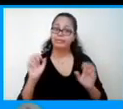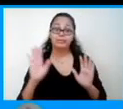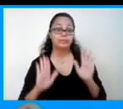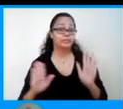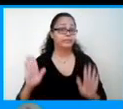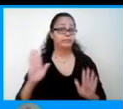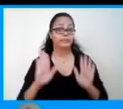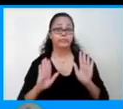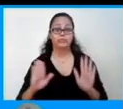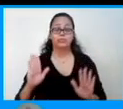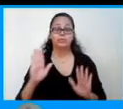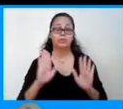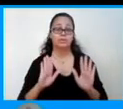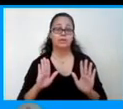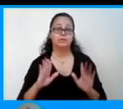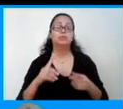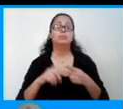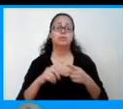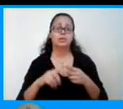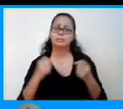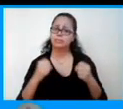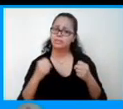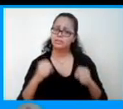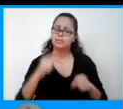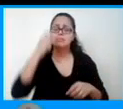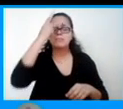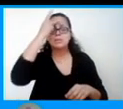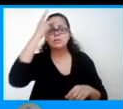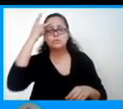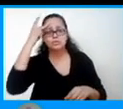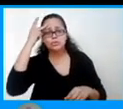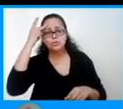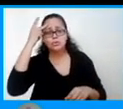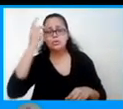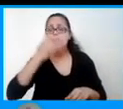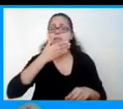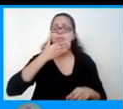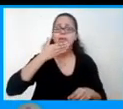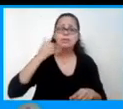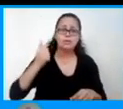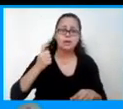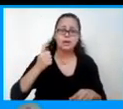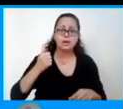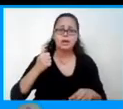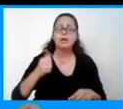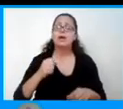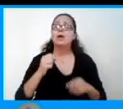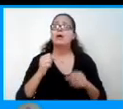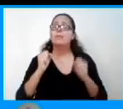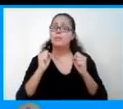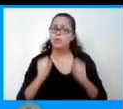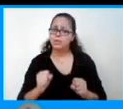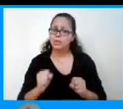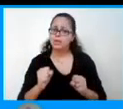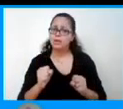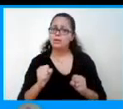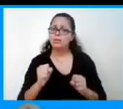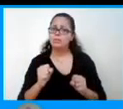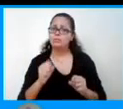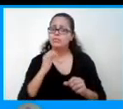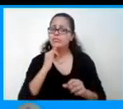pode também ser uma pessoa que vai contribuir com isso, a gente pode denunciar, a gente pode fazer a